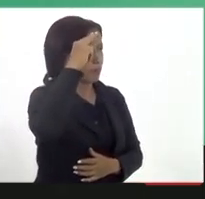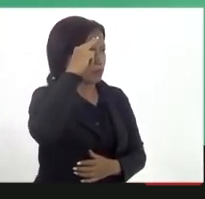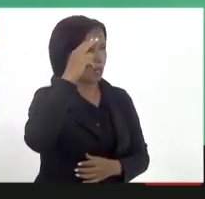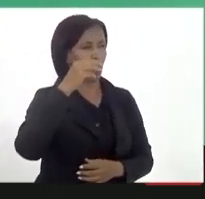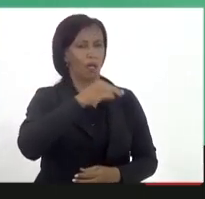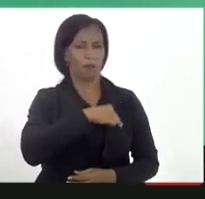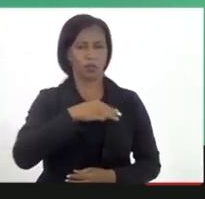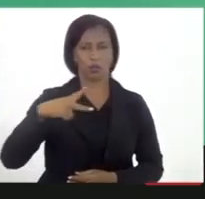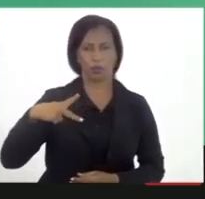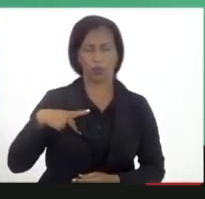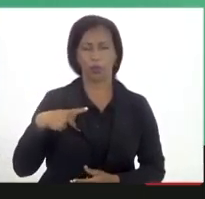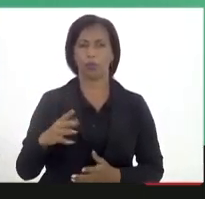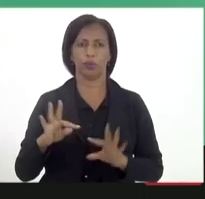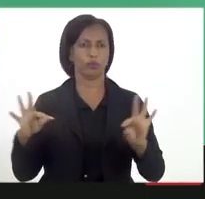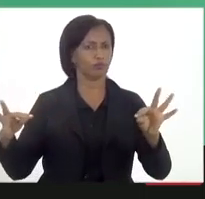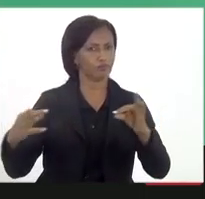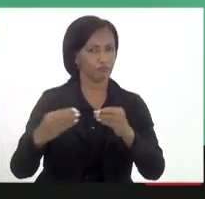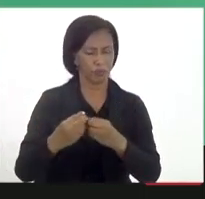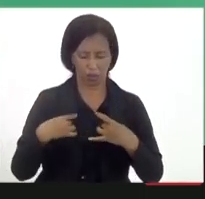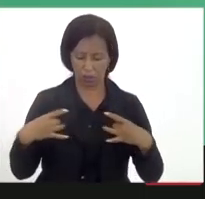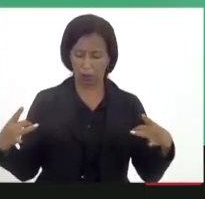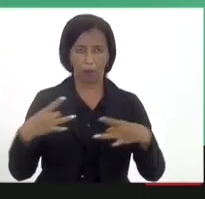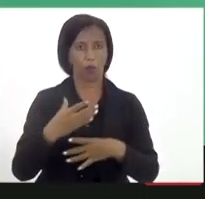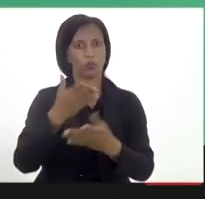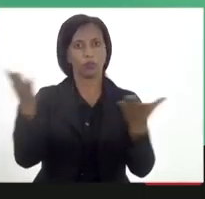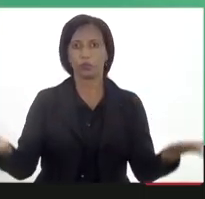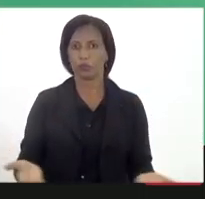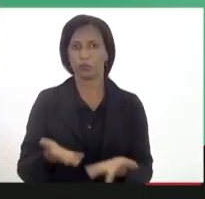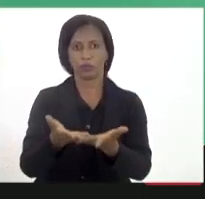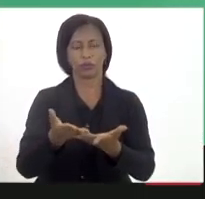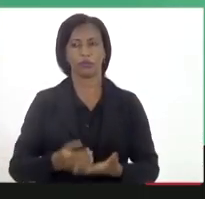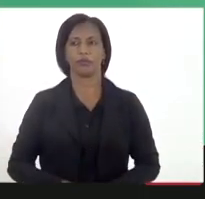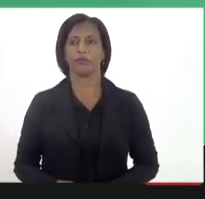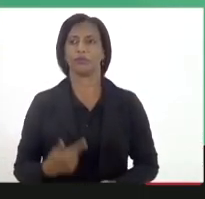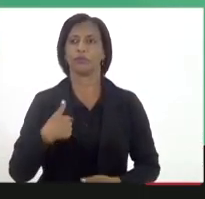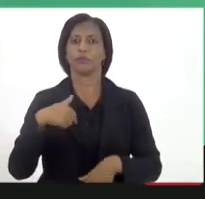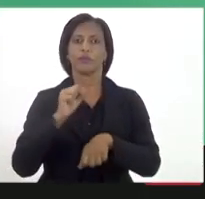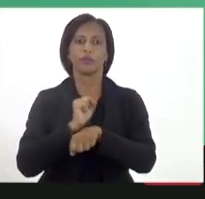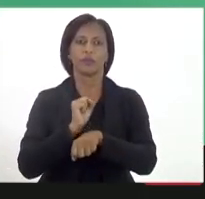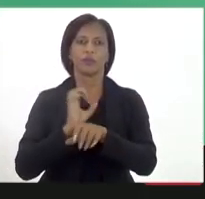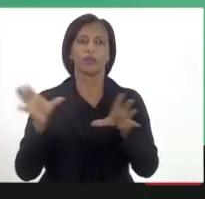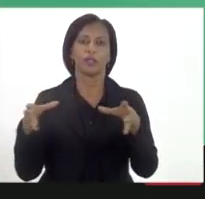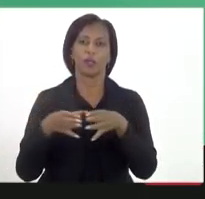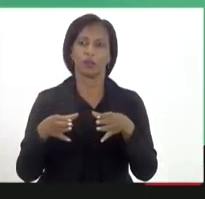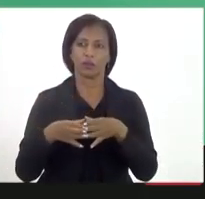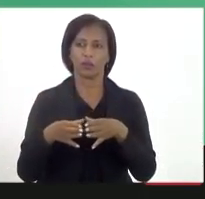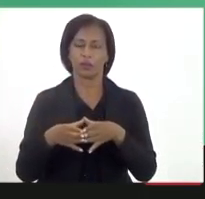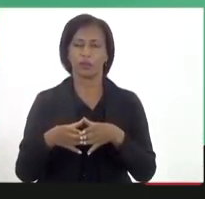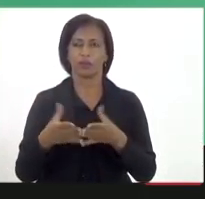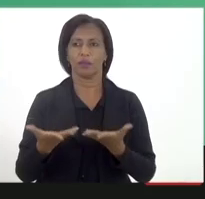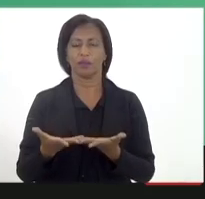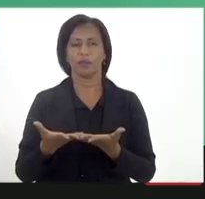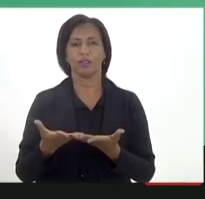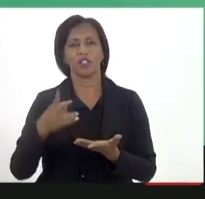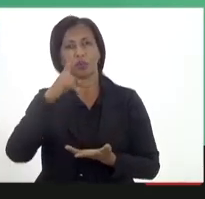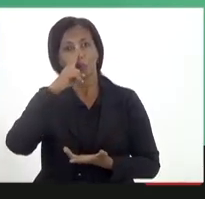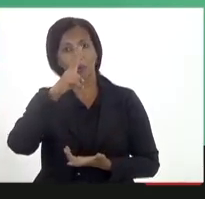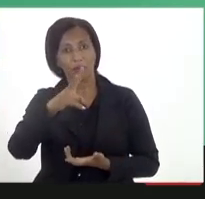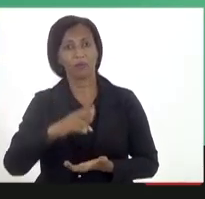ministério público e fino então estamos aqui à disposição de todos vocês eu esperando que a comissão seja um outro